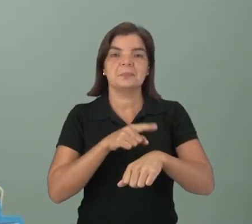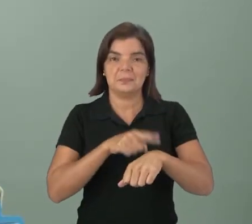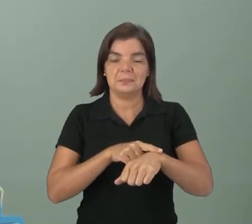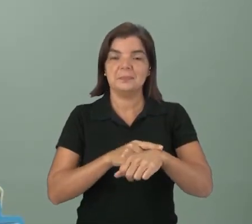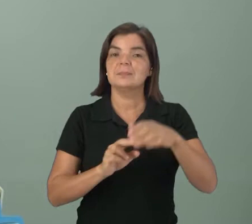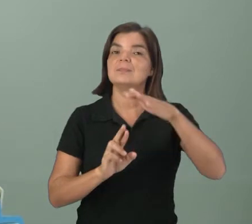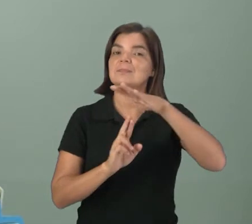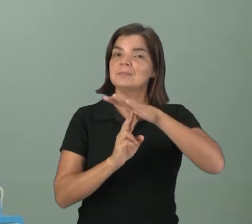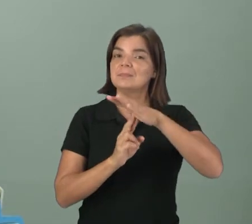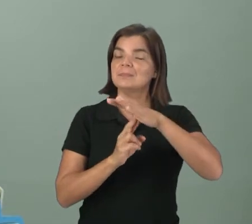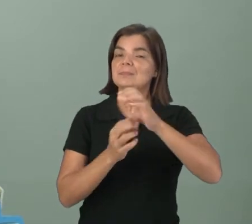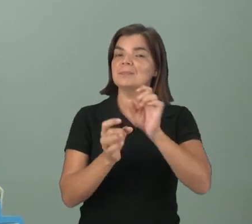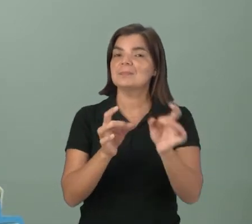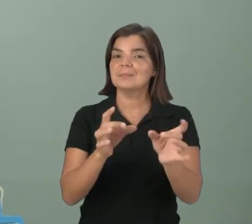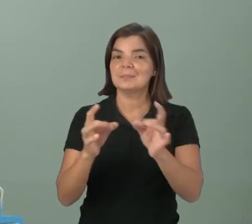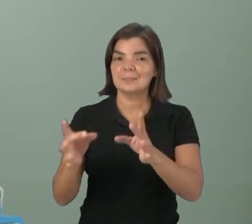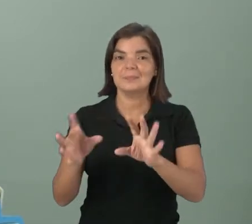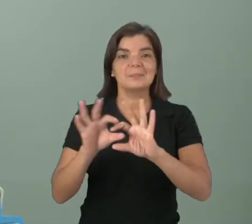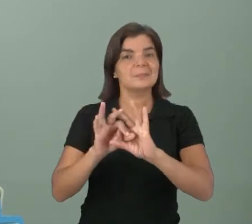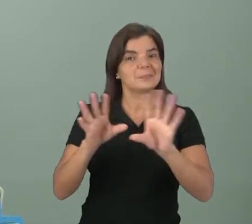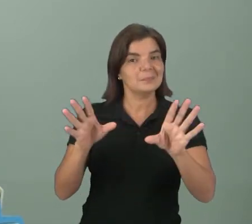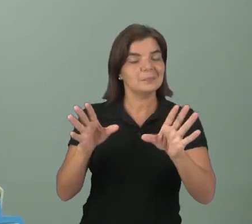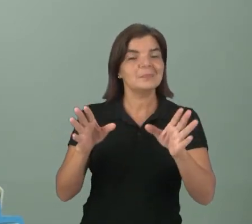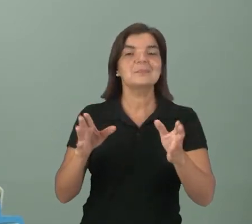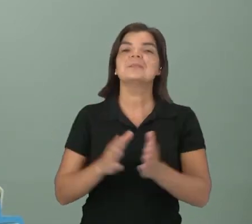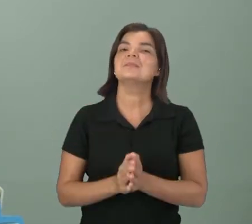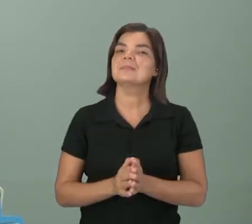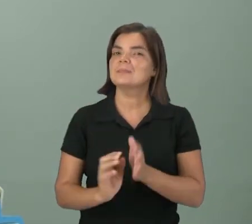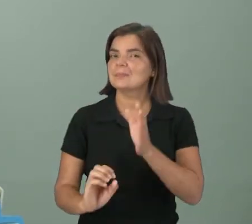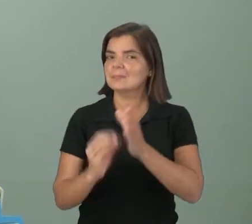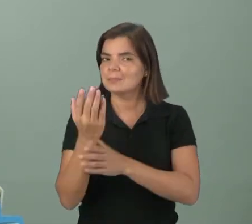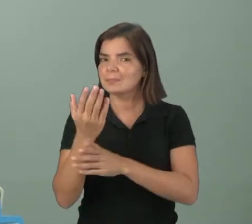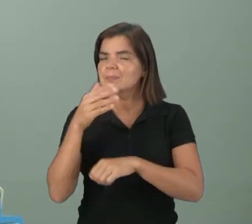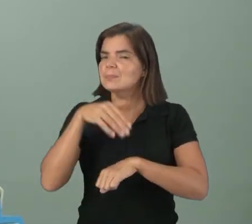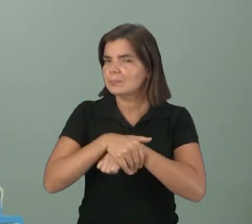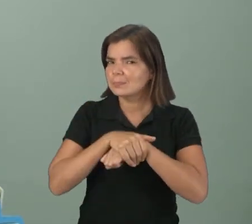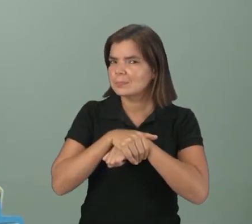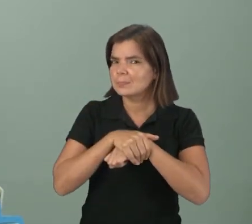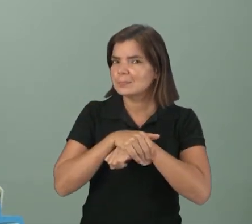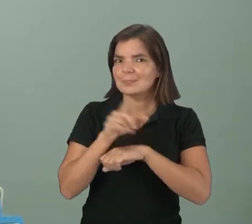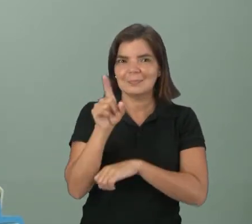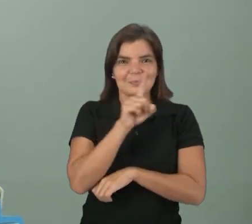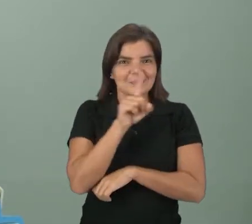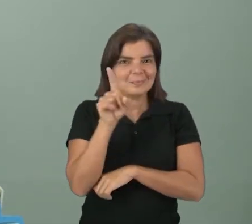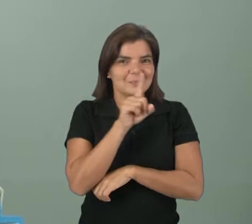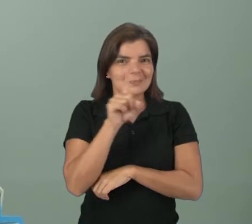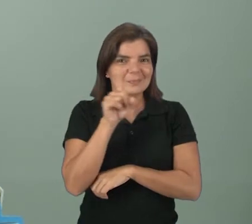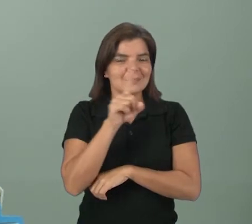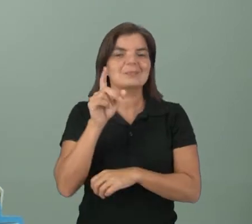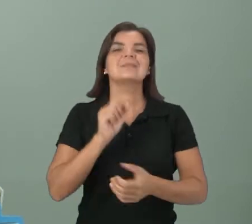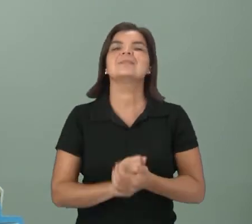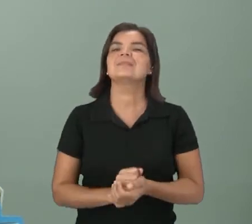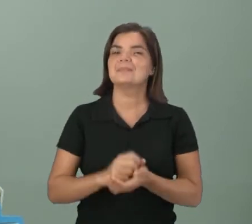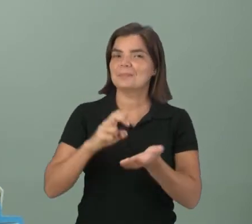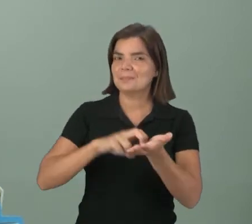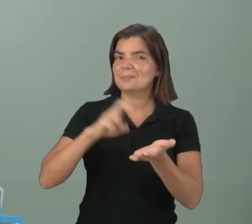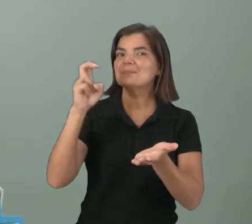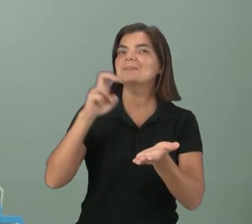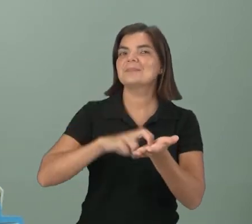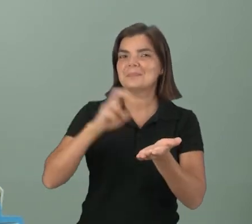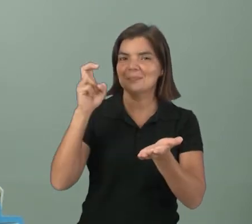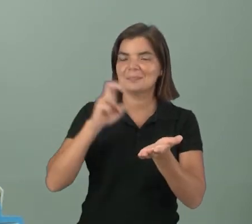o horário que As feiras livres ficam funcionando no período noturno no período do